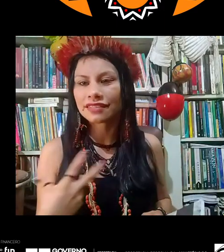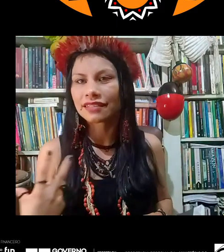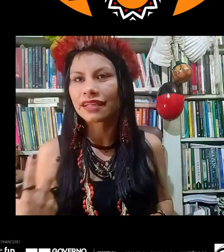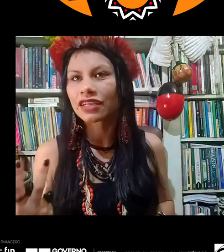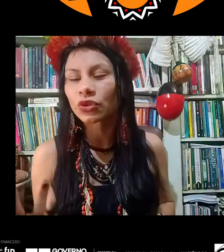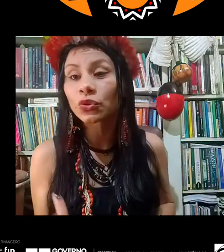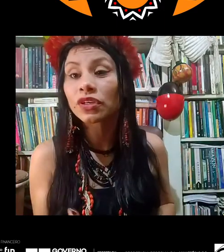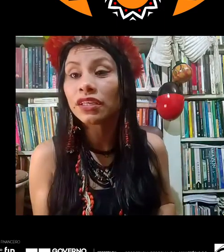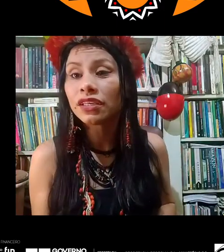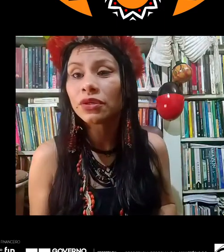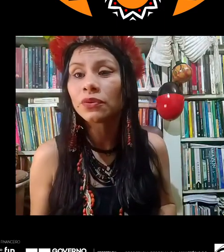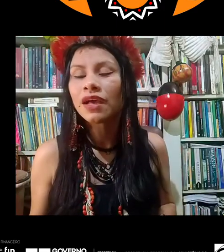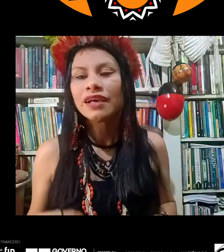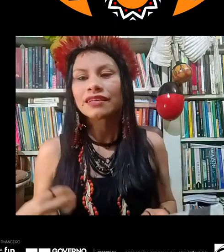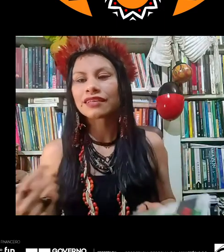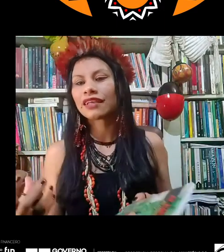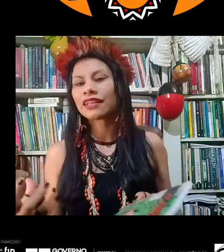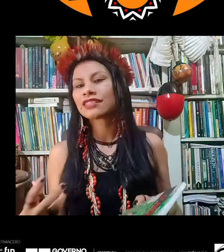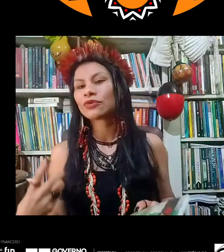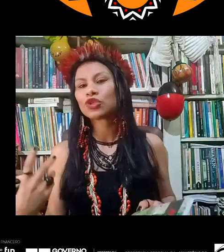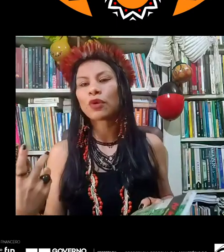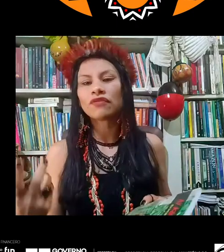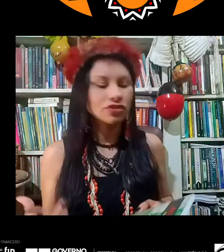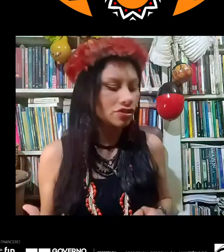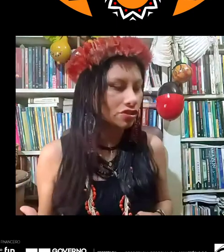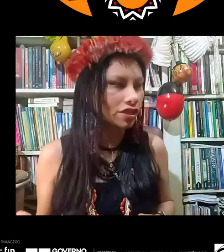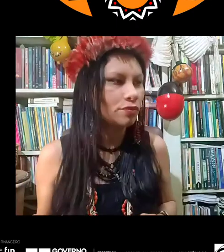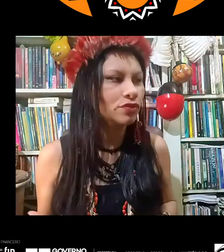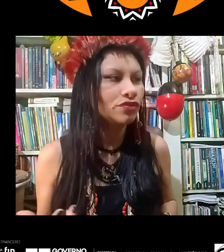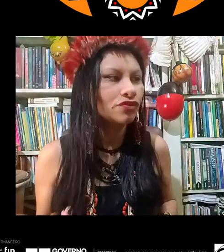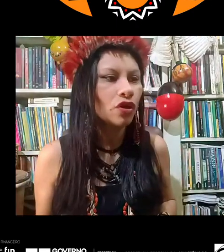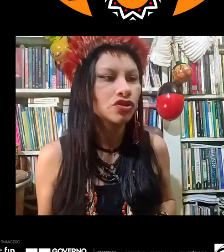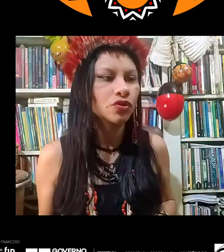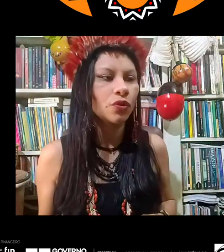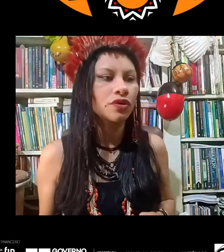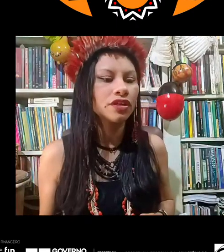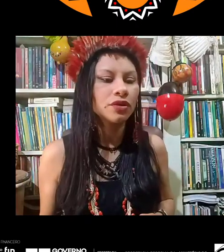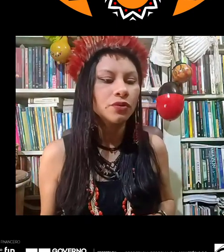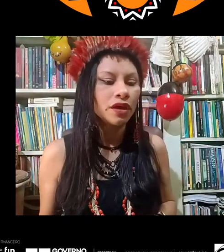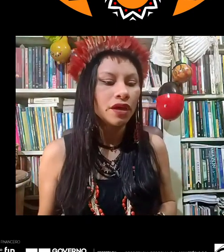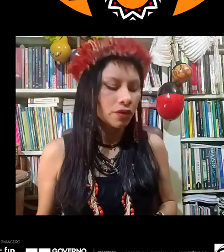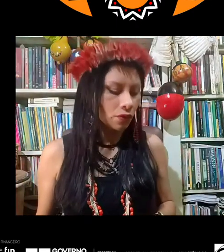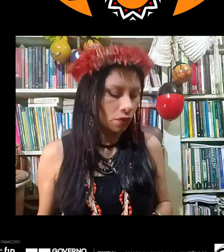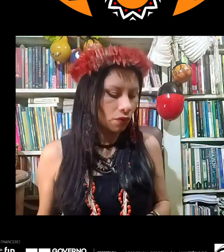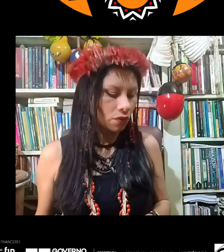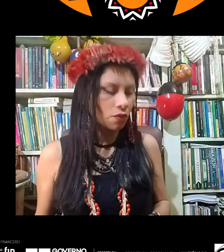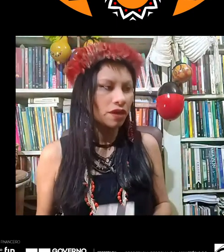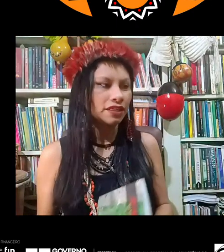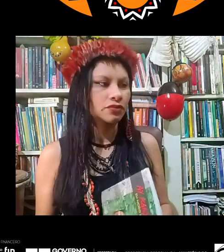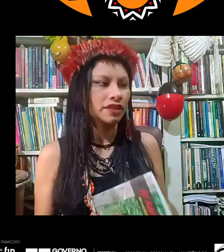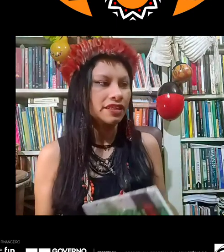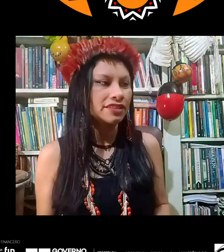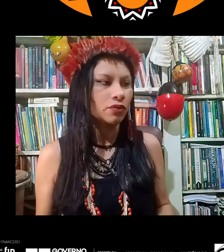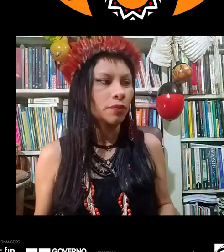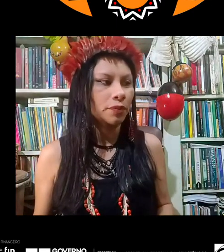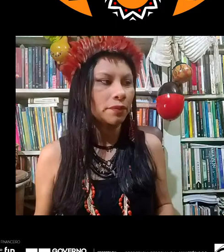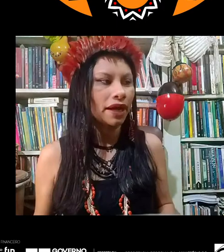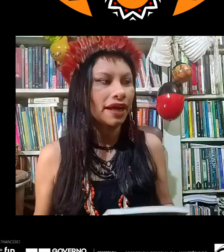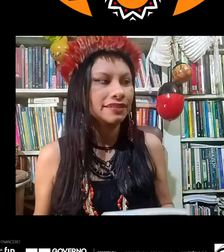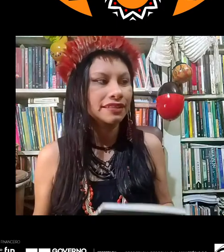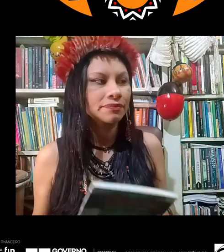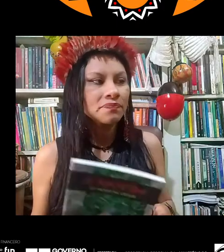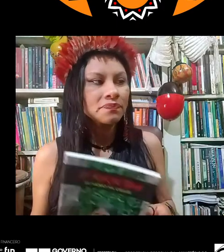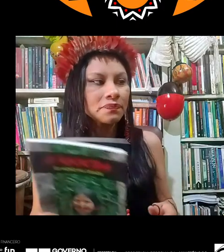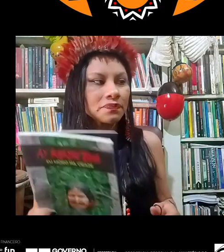natureza, da questão do rio, dessa relação que os povos indígenas têm muito forte com o rio, com a natureza, com a